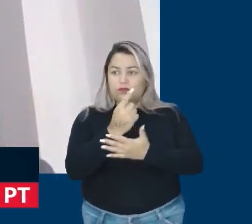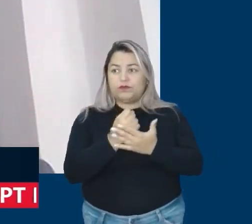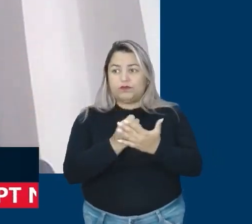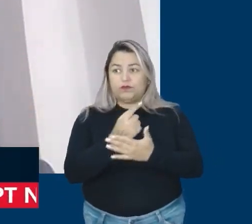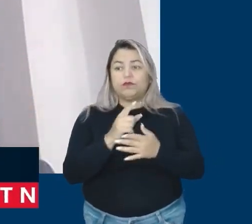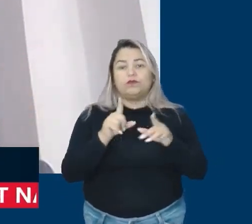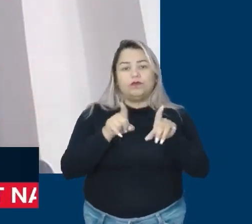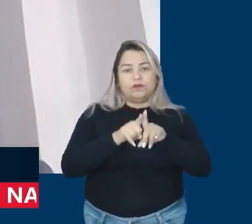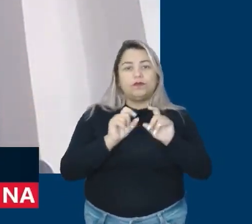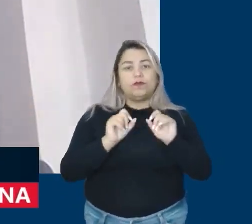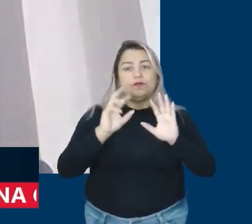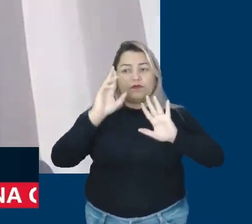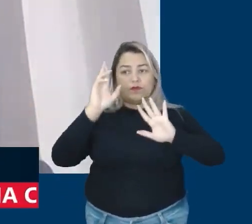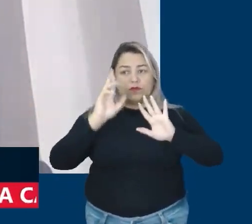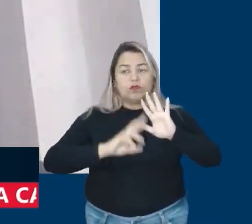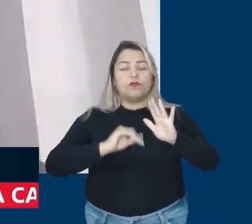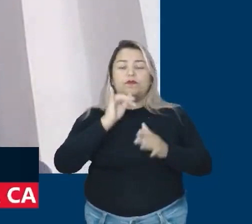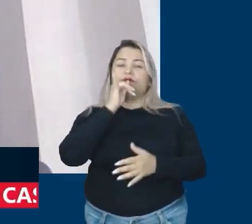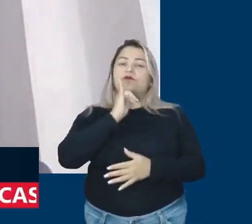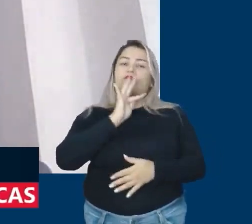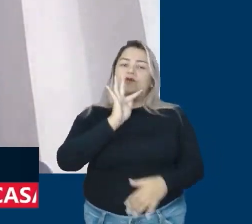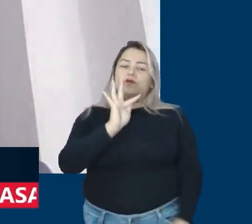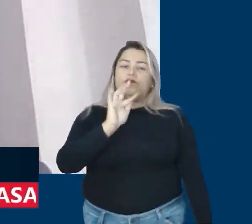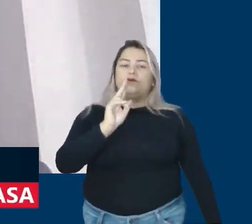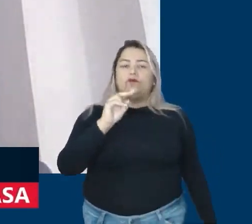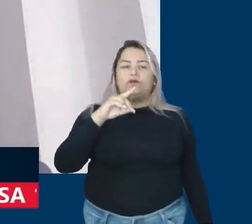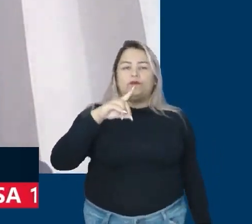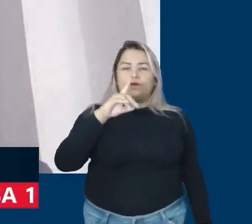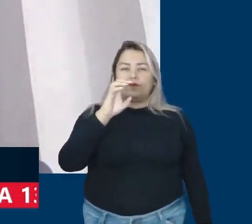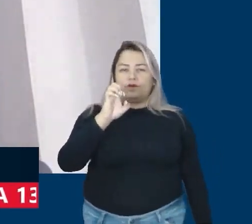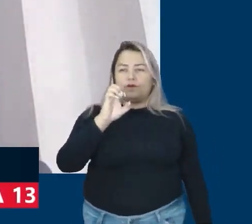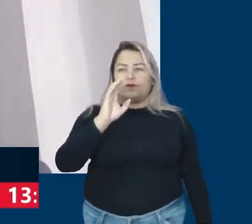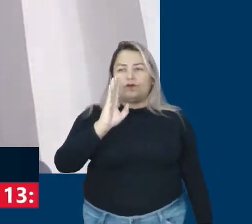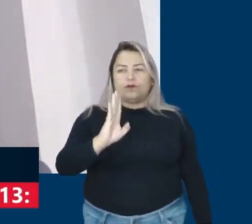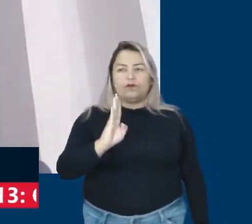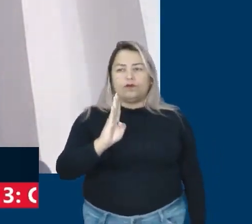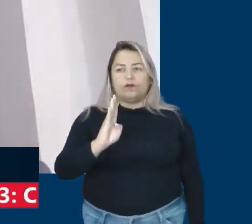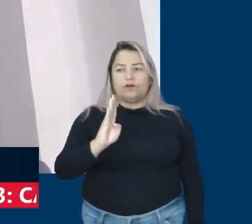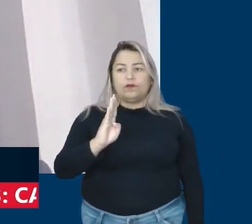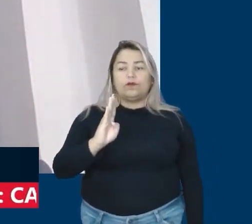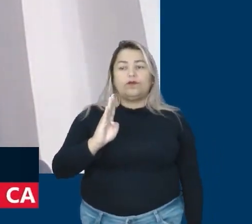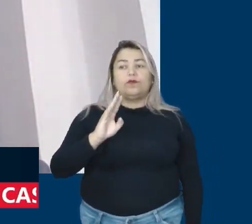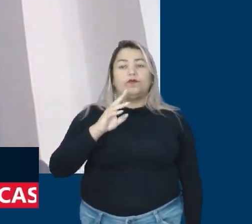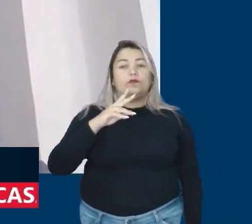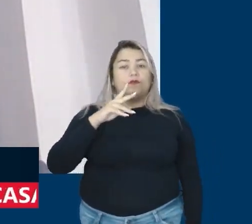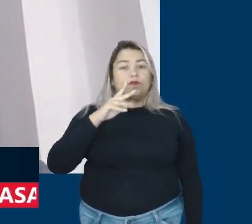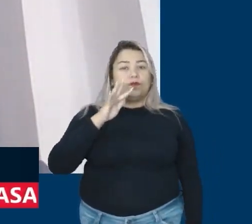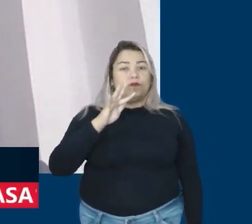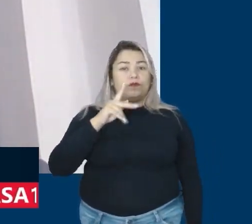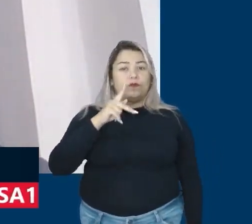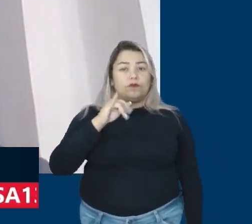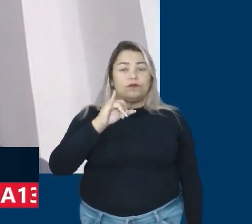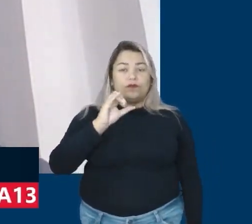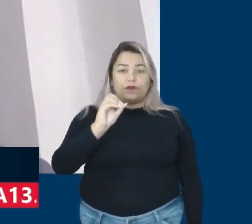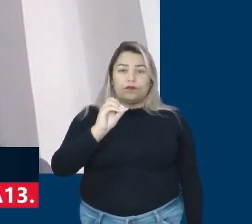regra, como, por exemplo, o Fundeb, o Fundo do Distrito Federal, o piso da enfermagem e alguns